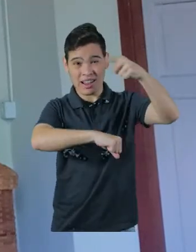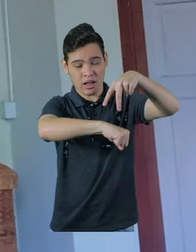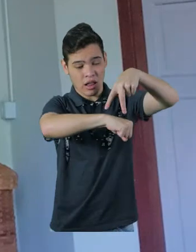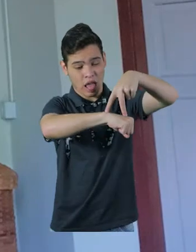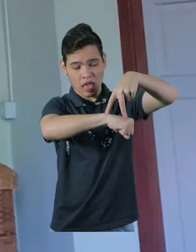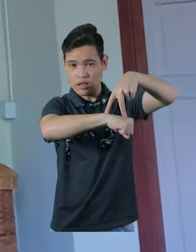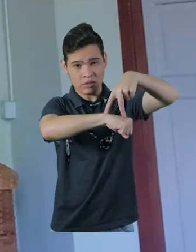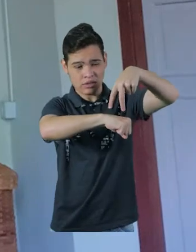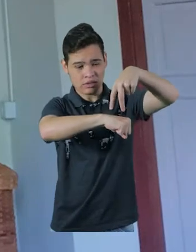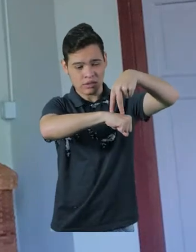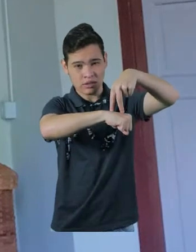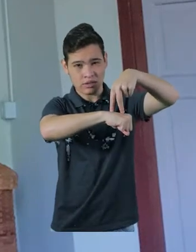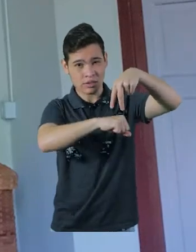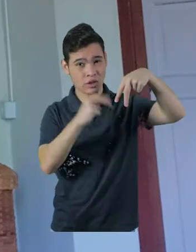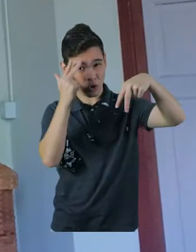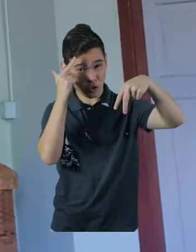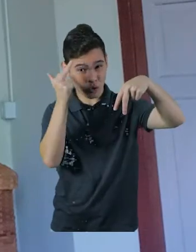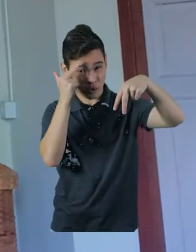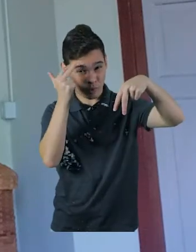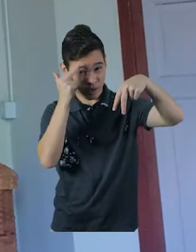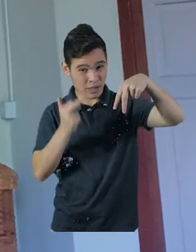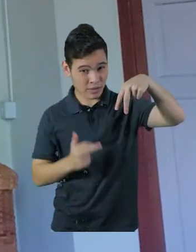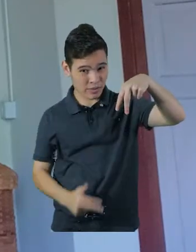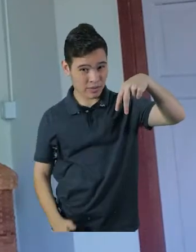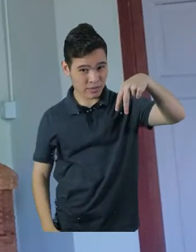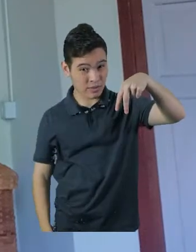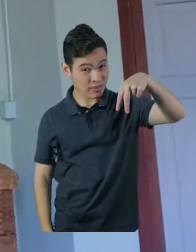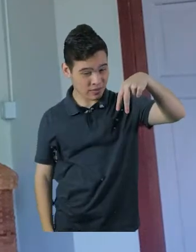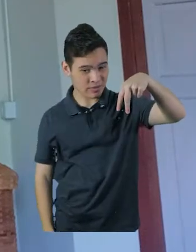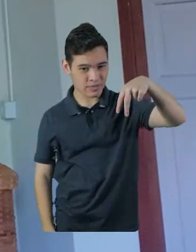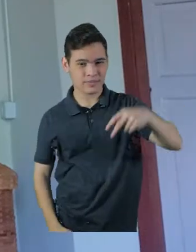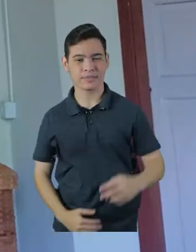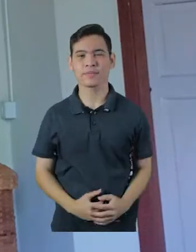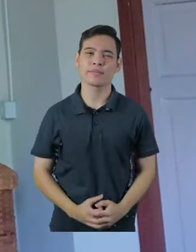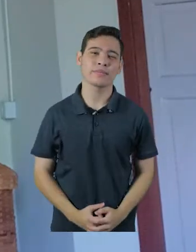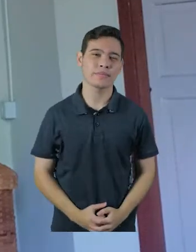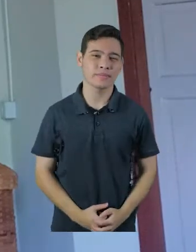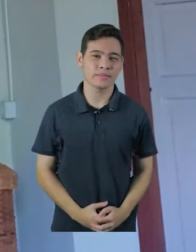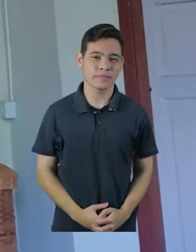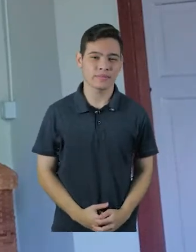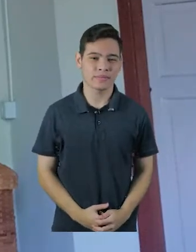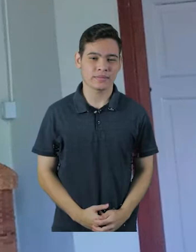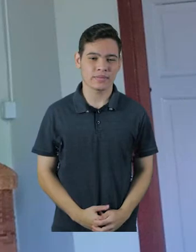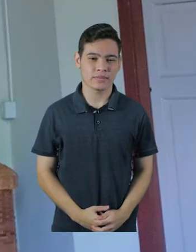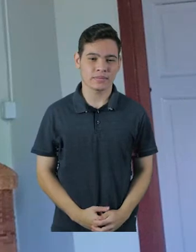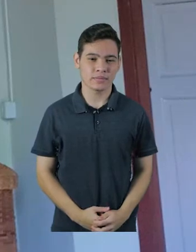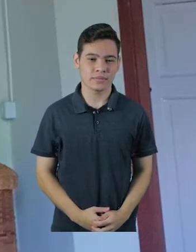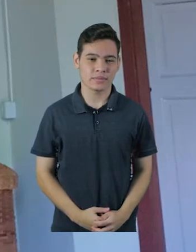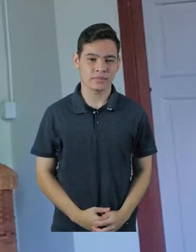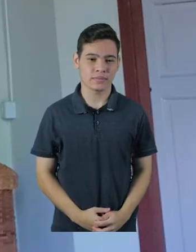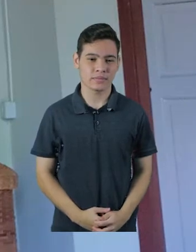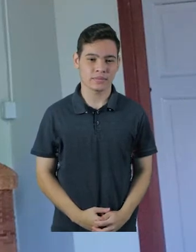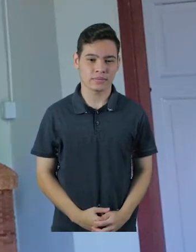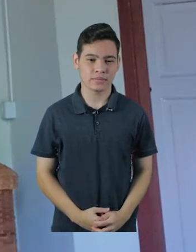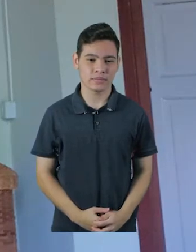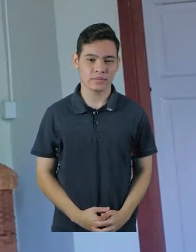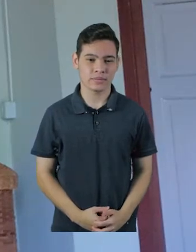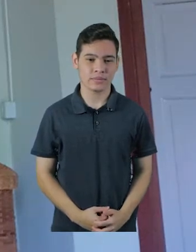ereta comum, com os pés mais ou menos na largura aqui das cristas ilíacas.